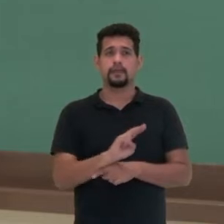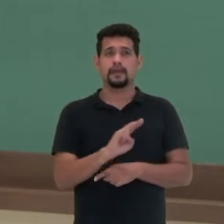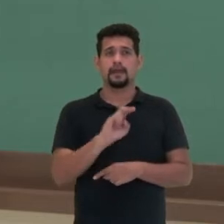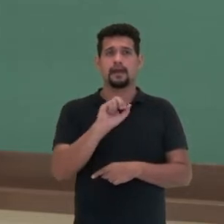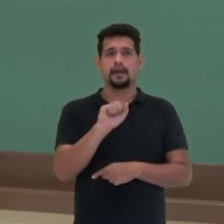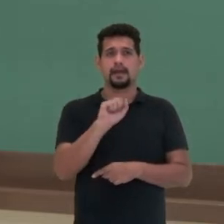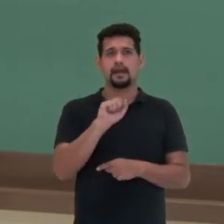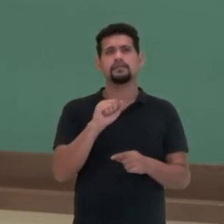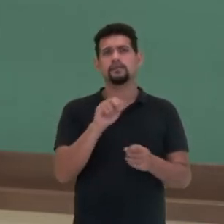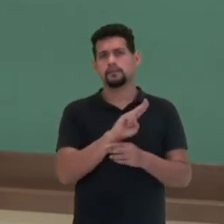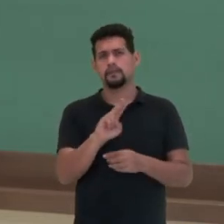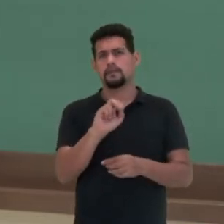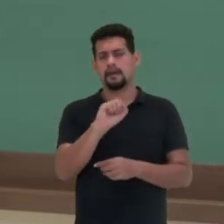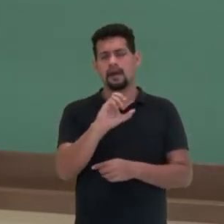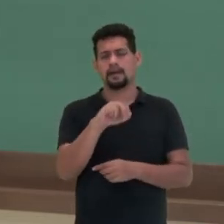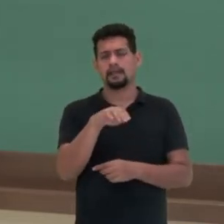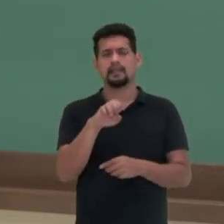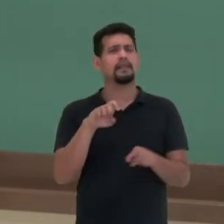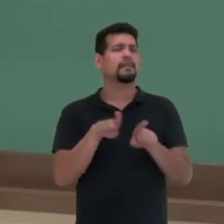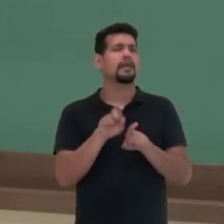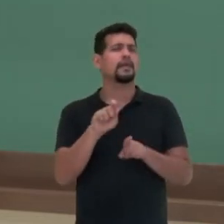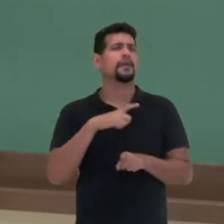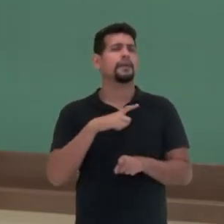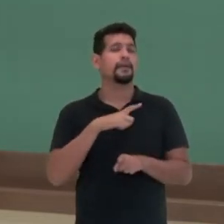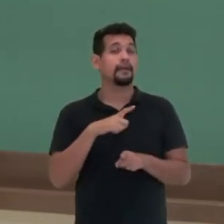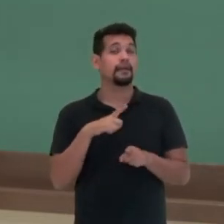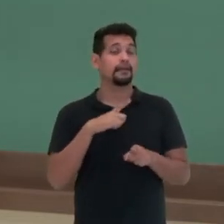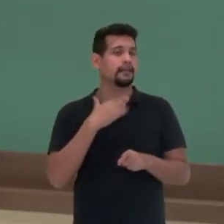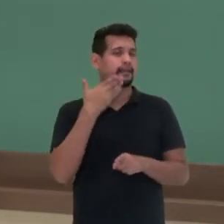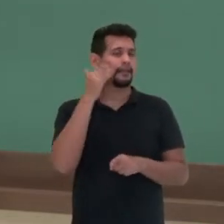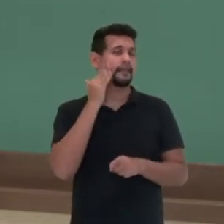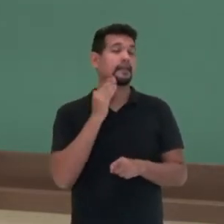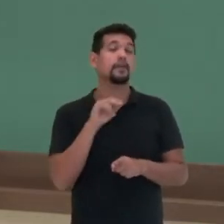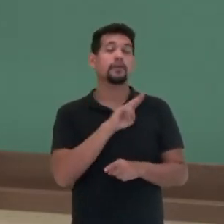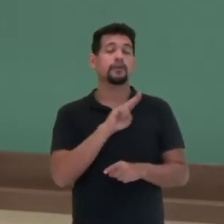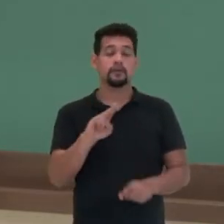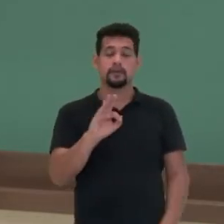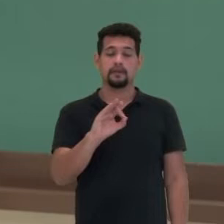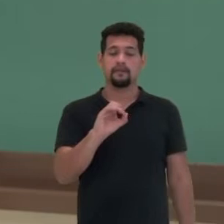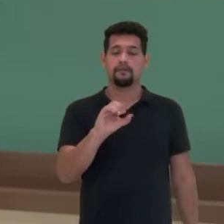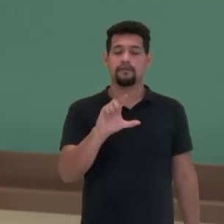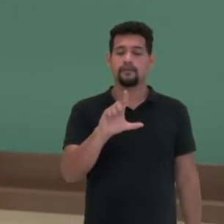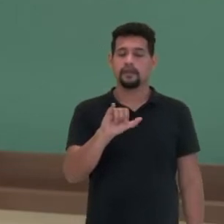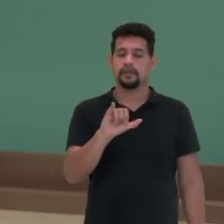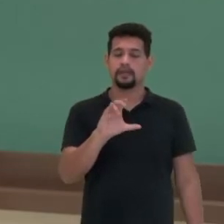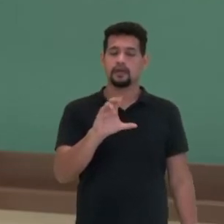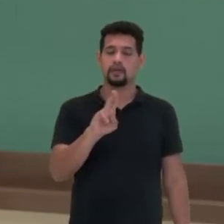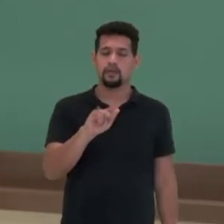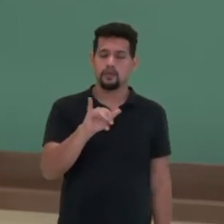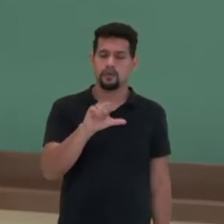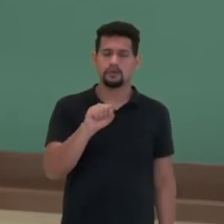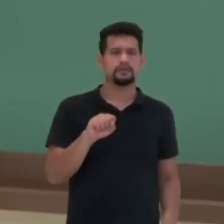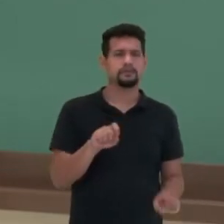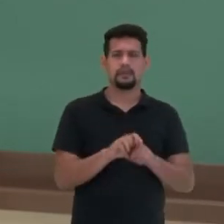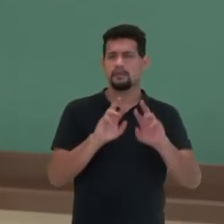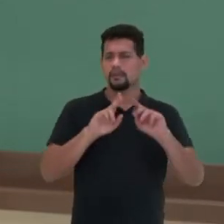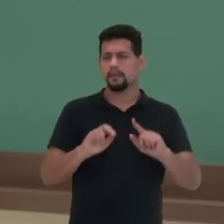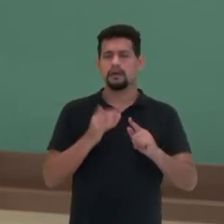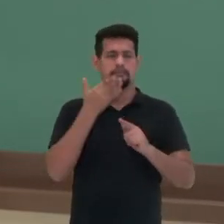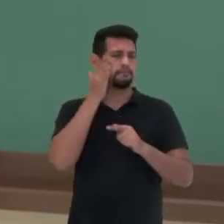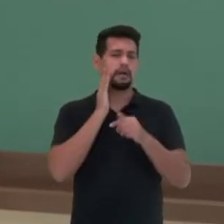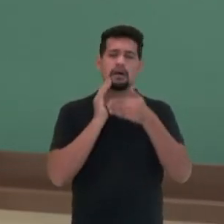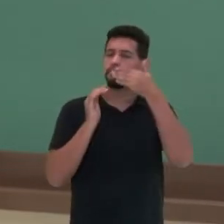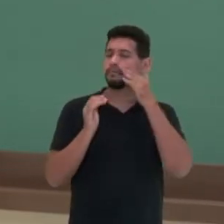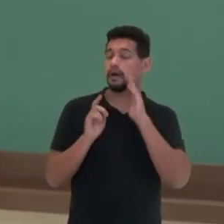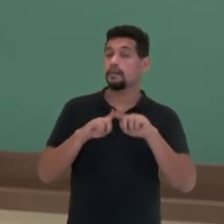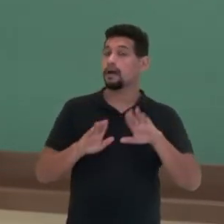que é? Nós temos na nossa pele os folículos das glândulas, o folículo da pele, e